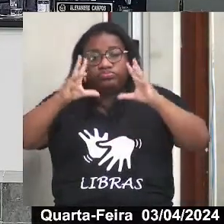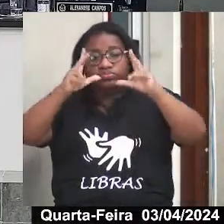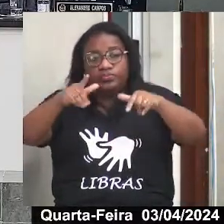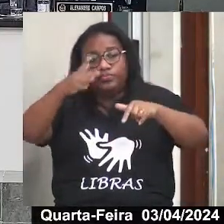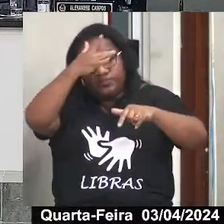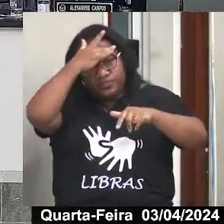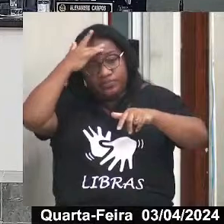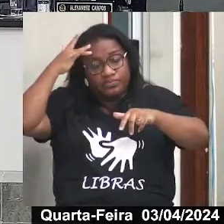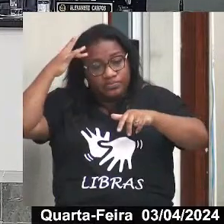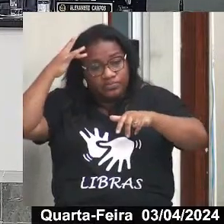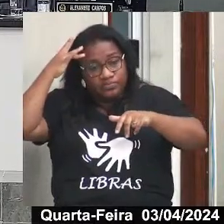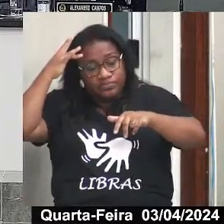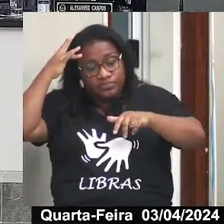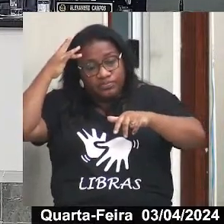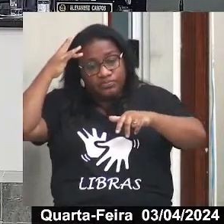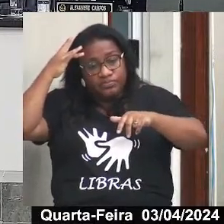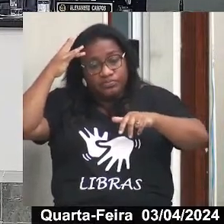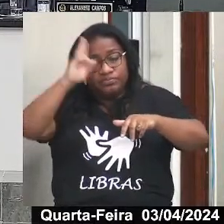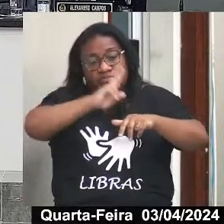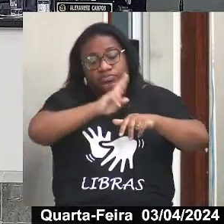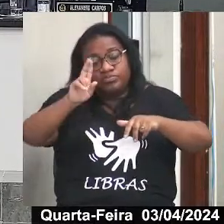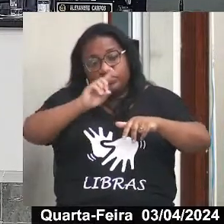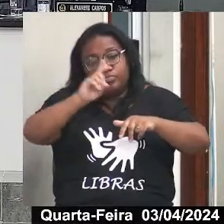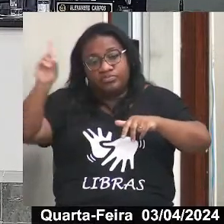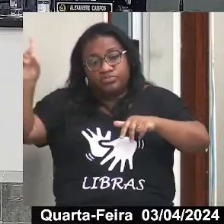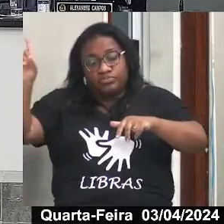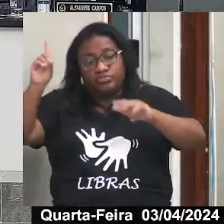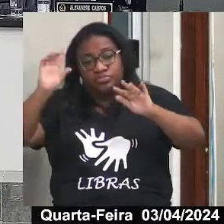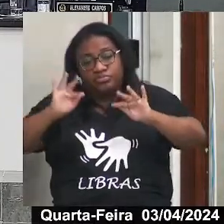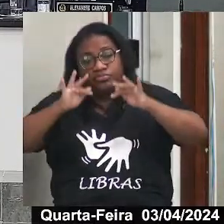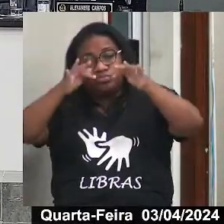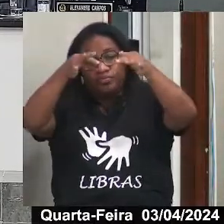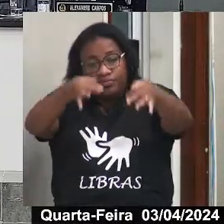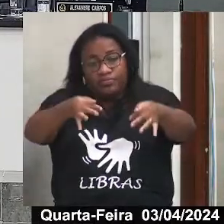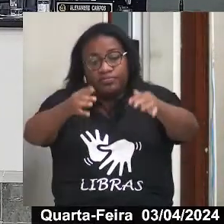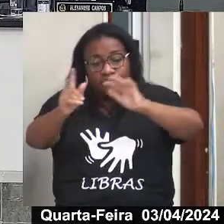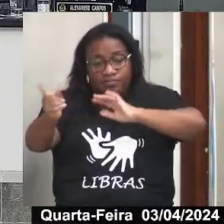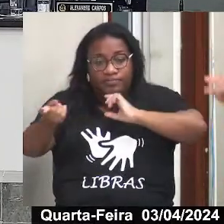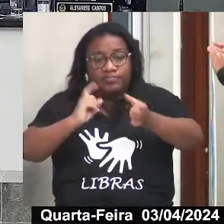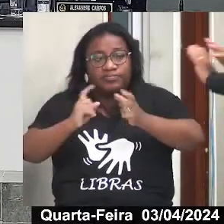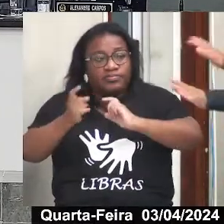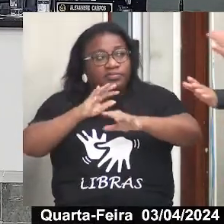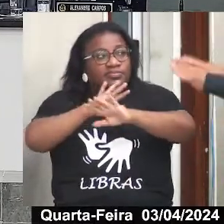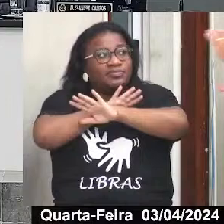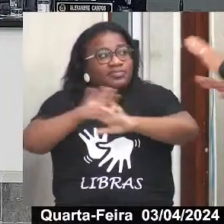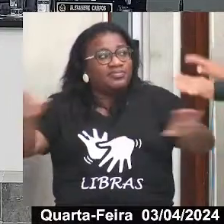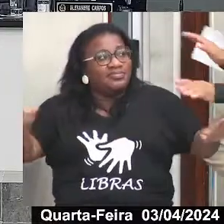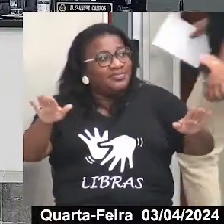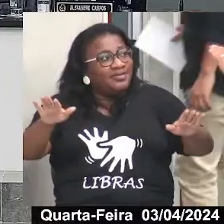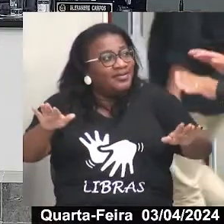todo o público que nos acompanha. Em nome de Deus, declaro encerrada a